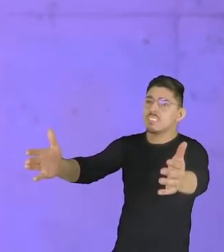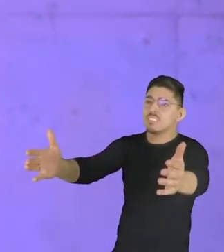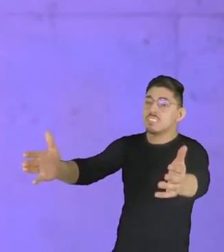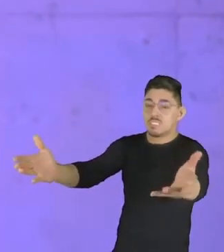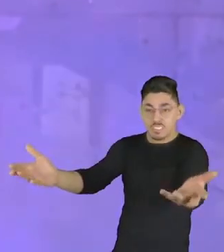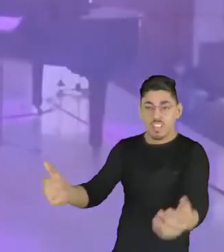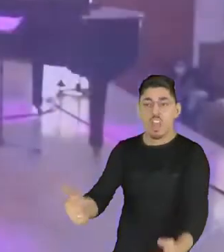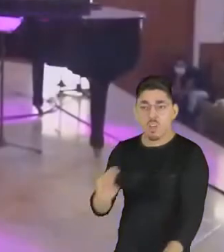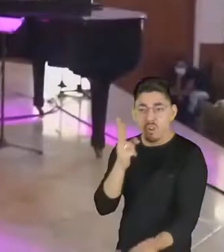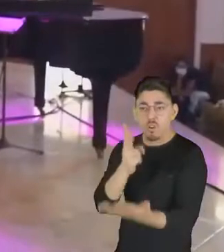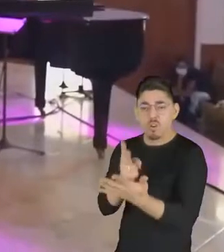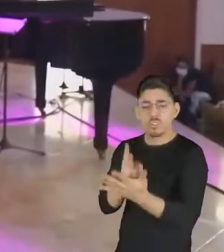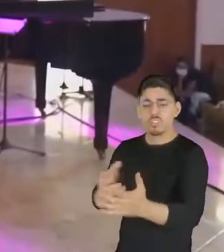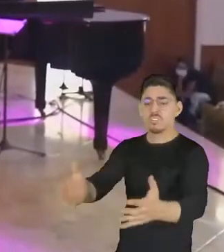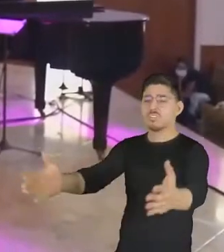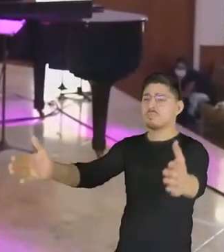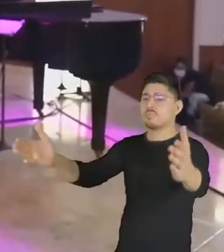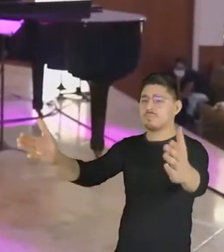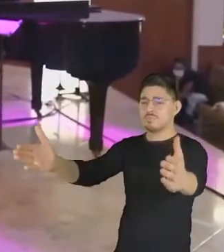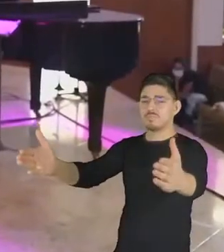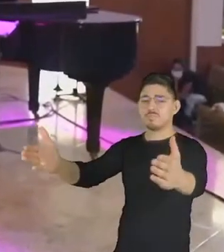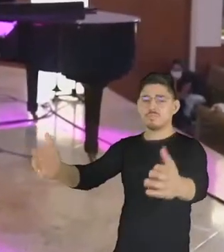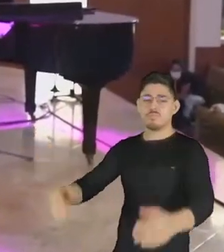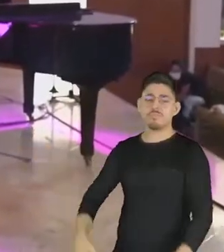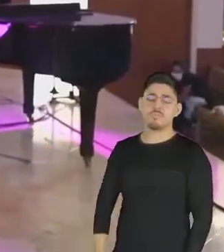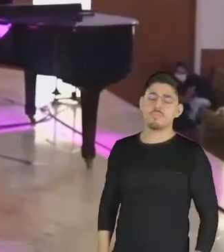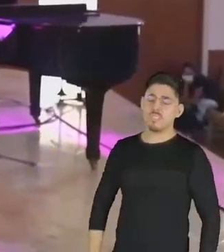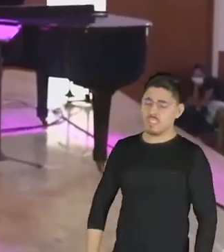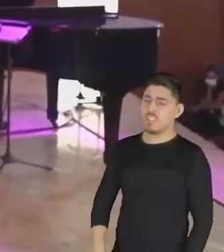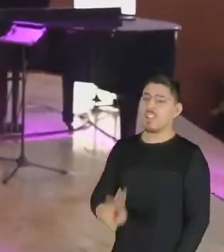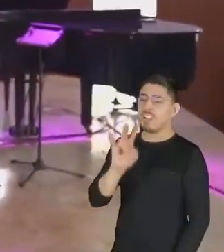estão assim, e vão